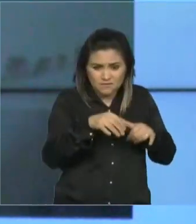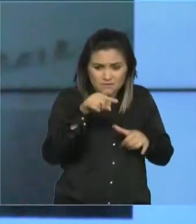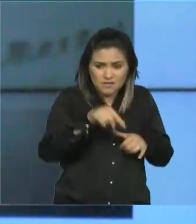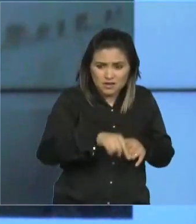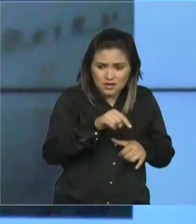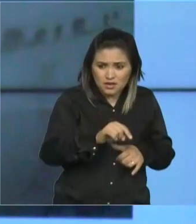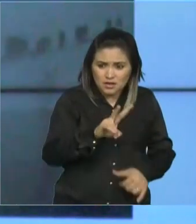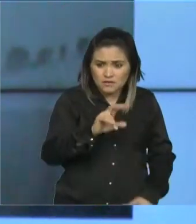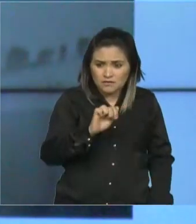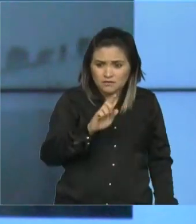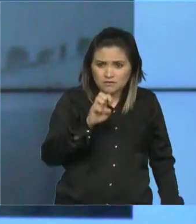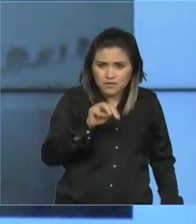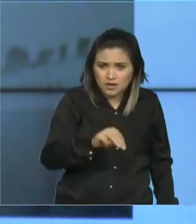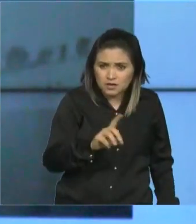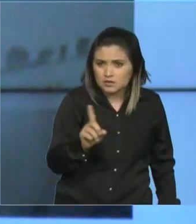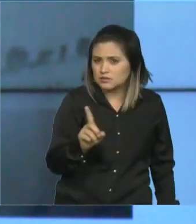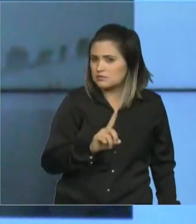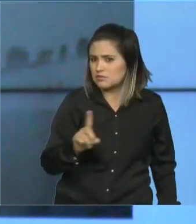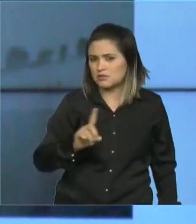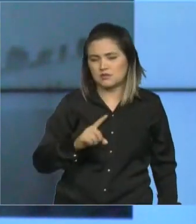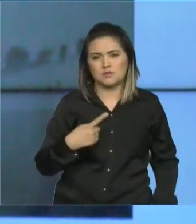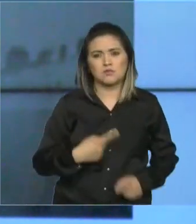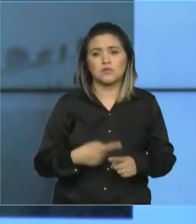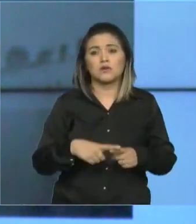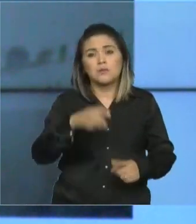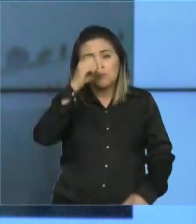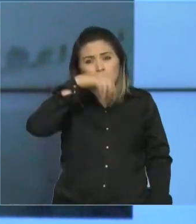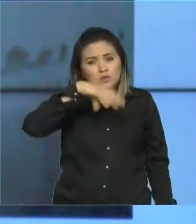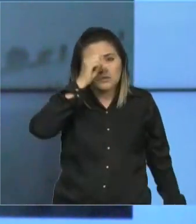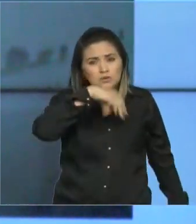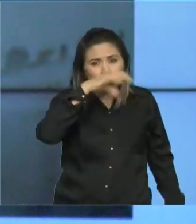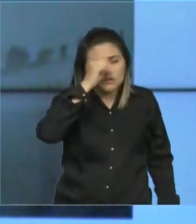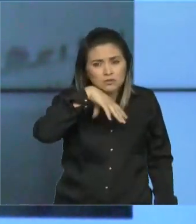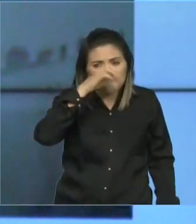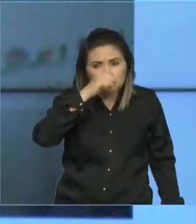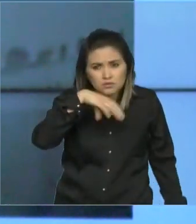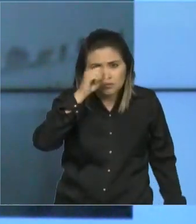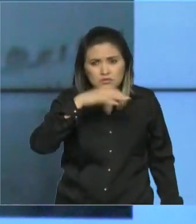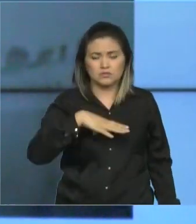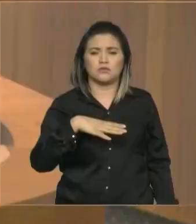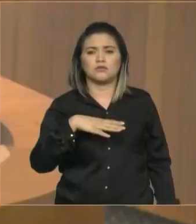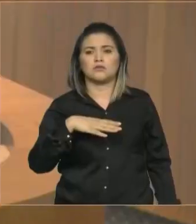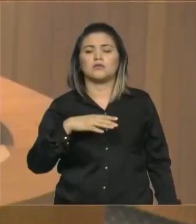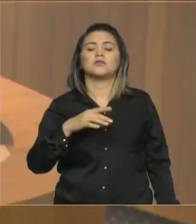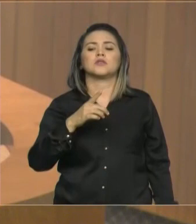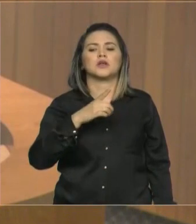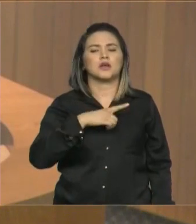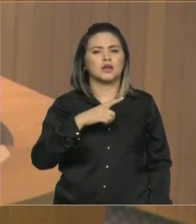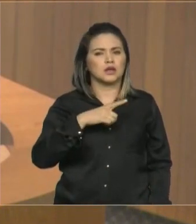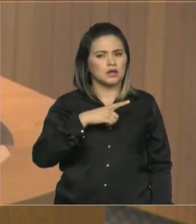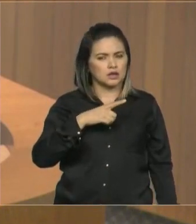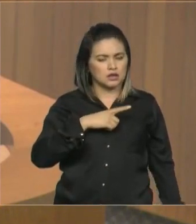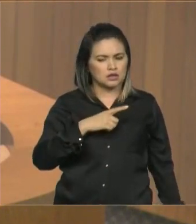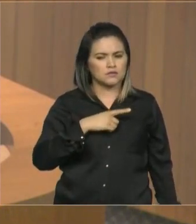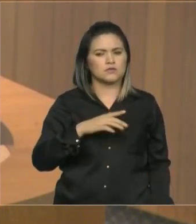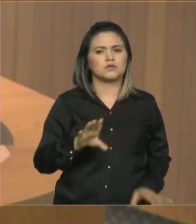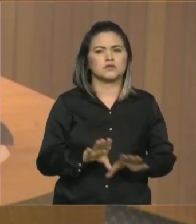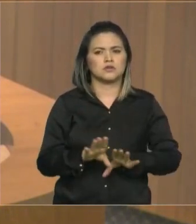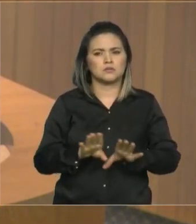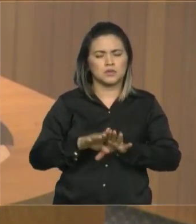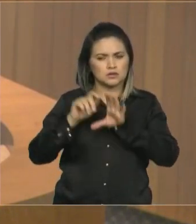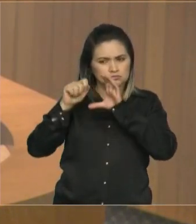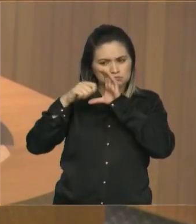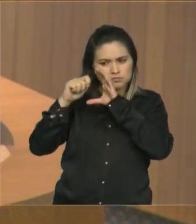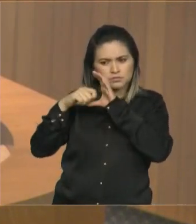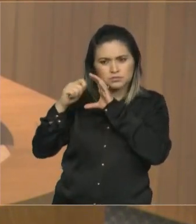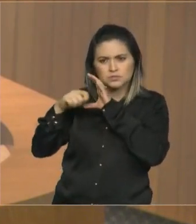se multiplicando, não é o primeiro caso. O delegado foi acusado por uma pessoa no vídeo, nos últimos dias, de ter levantado uma arma